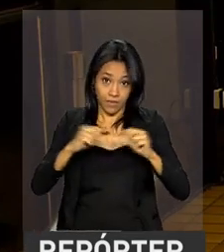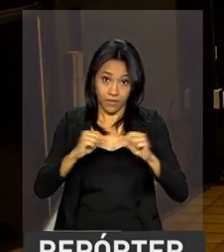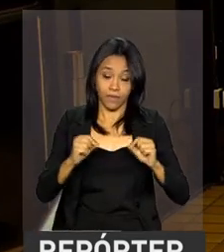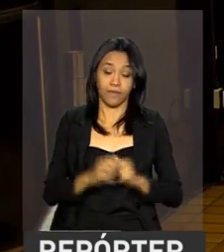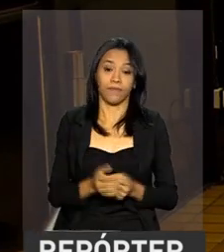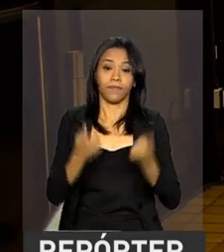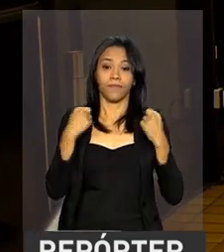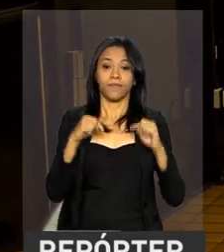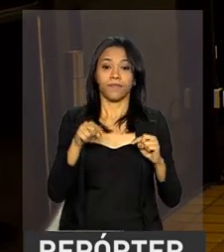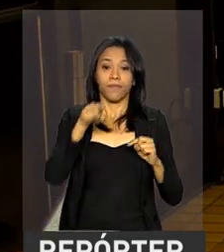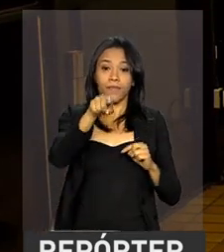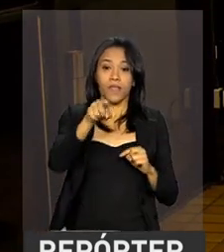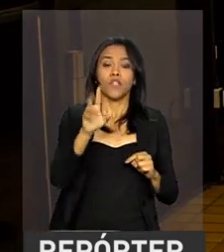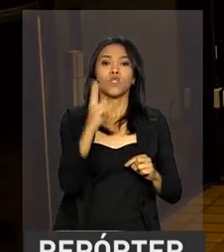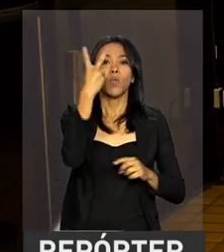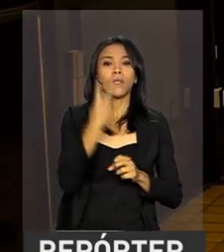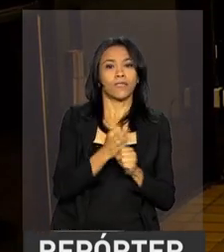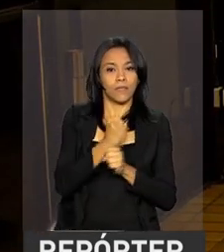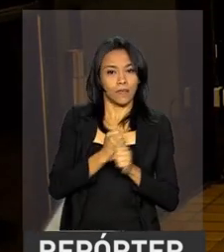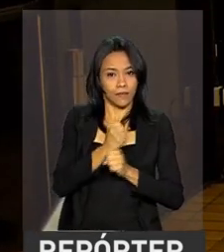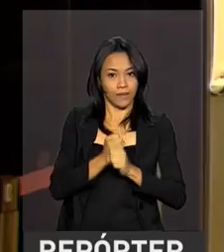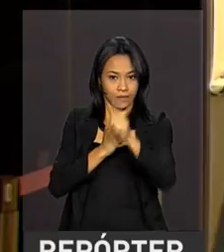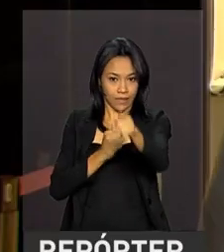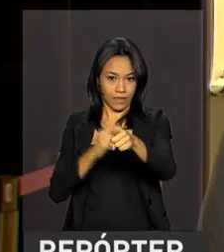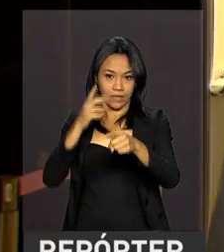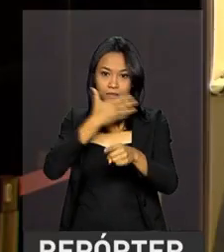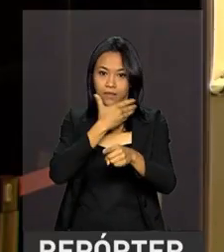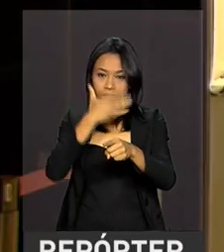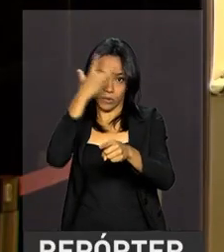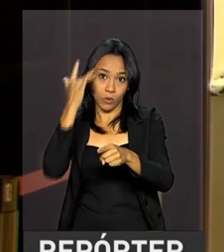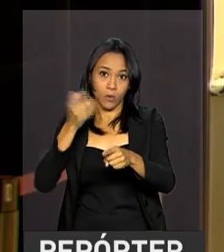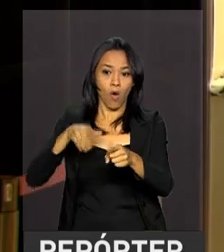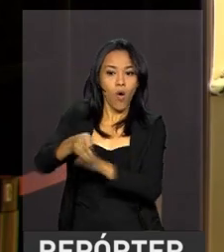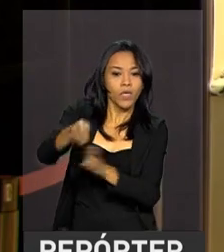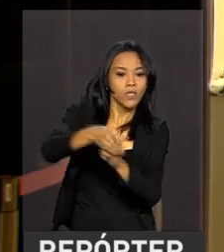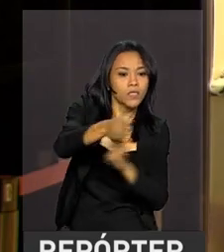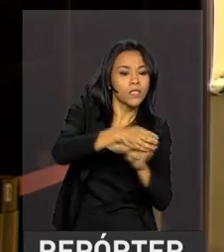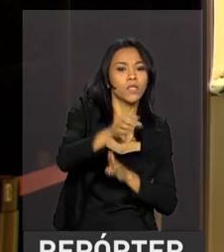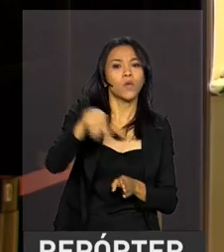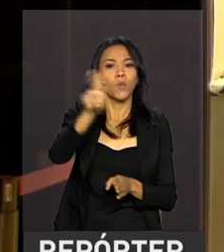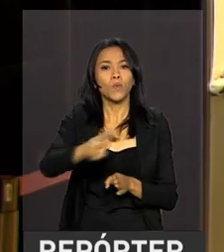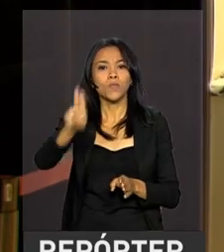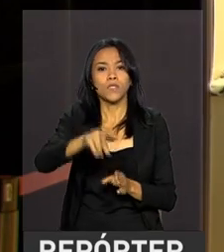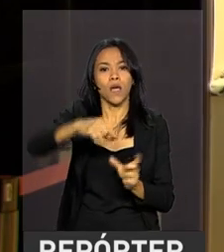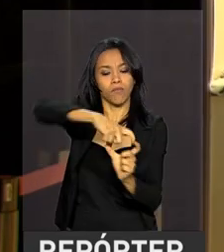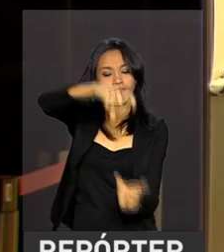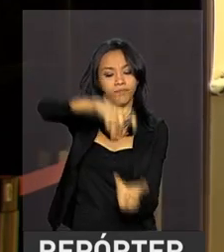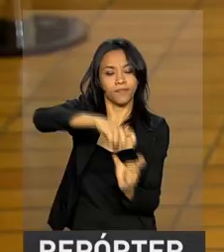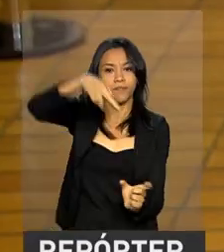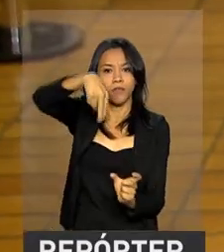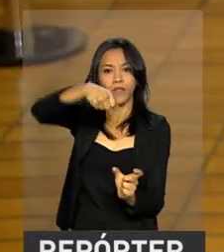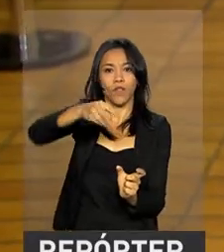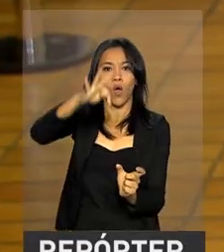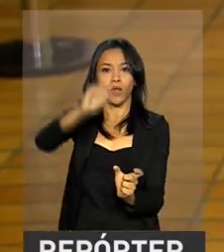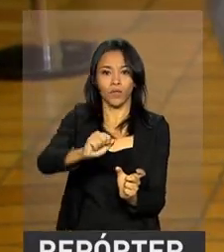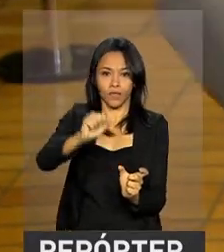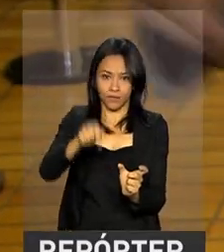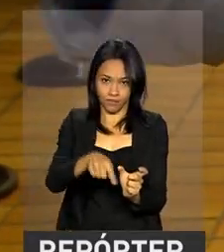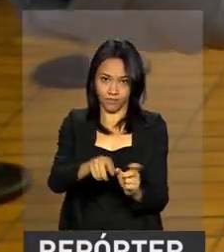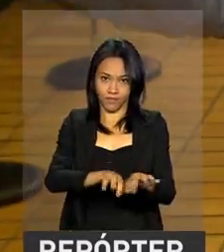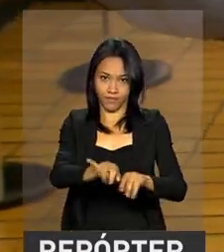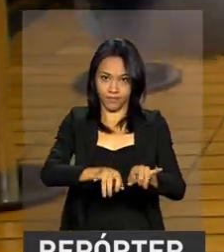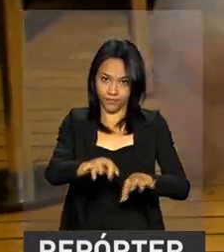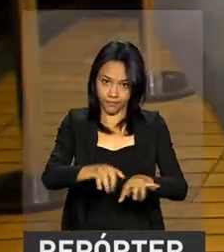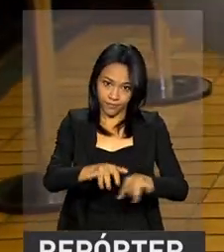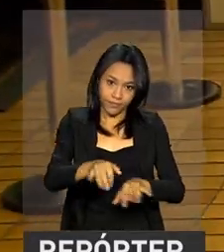2 anos, a equipe liderada pelo Anderson teve uma ideia: usar notas fiscais eletrônicas emitidas ao consumidor como base para um